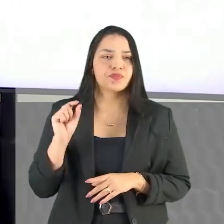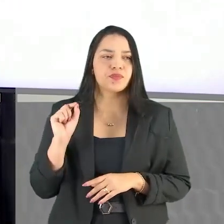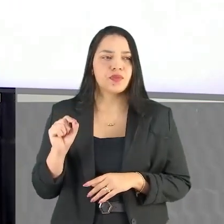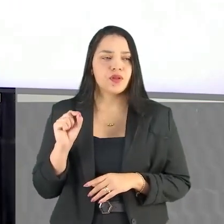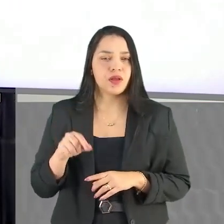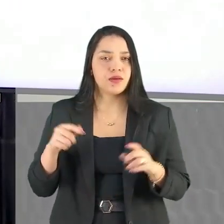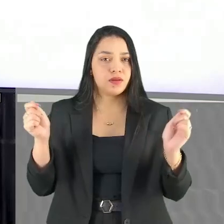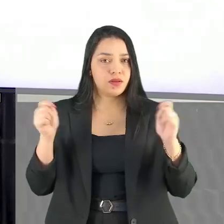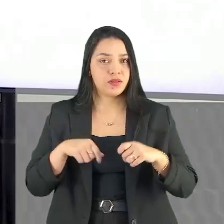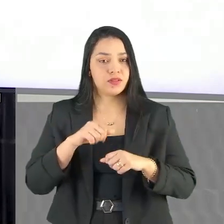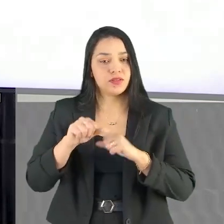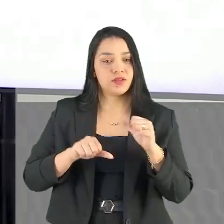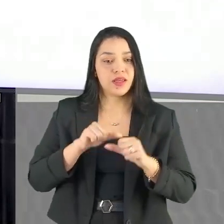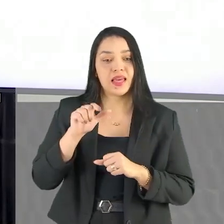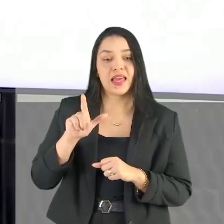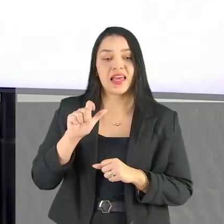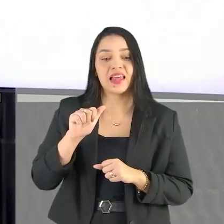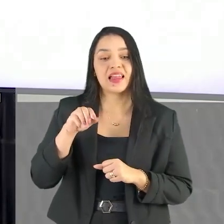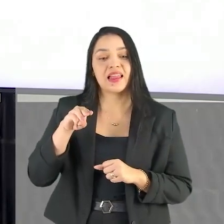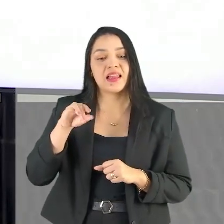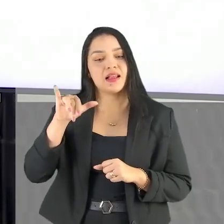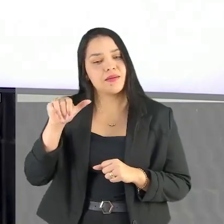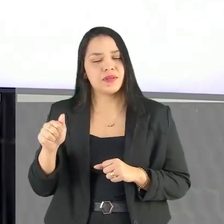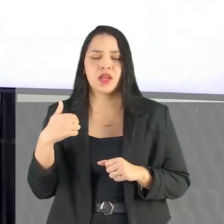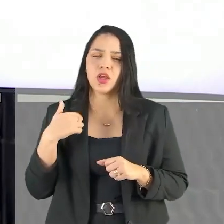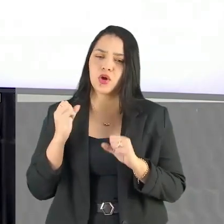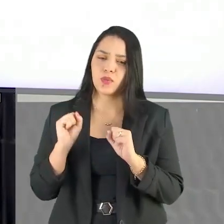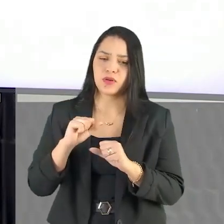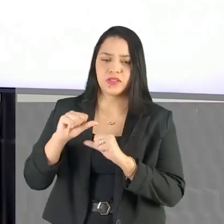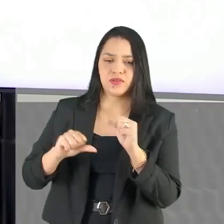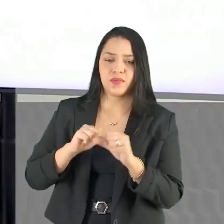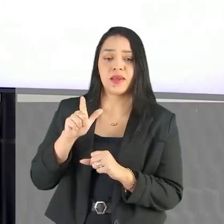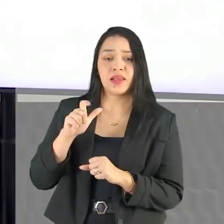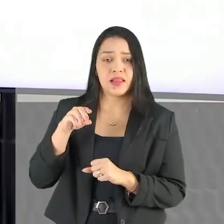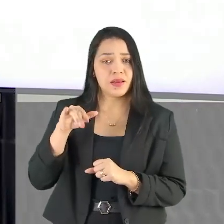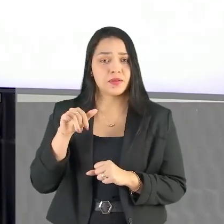Maleabilidade é a capacidade de transformar o metal em lâmina. Eu posso transformar os metais